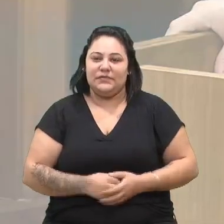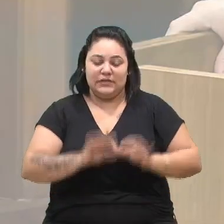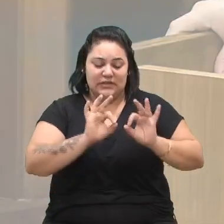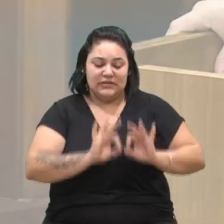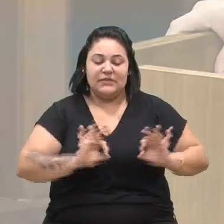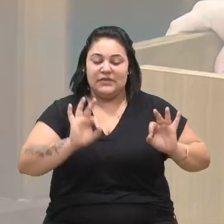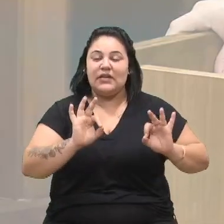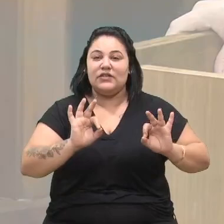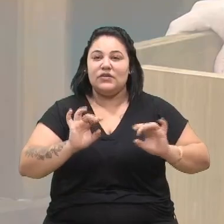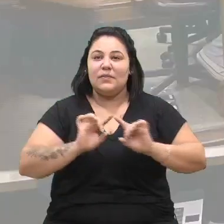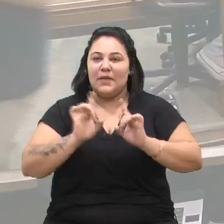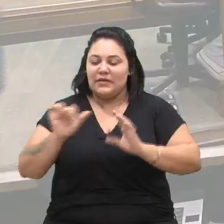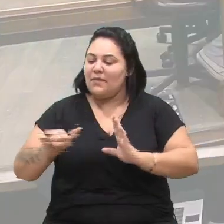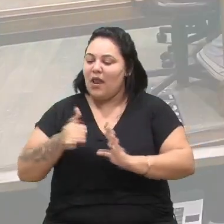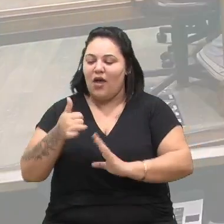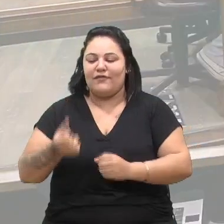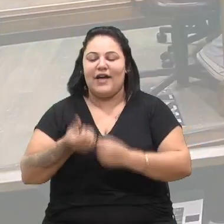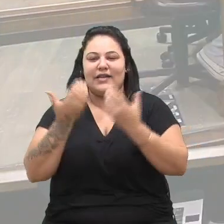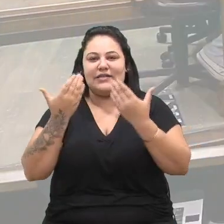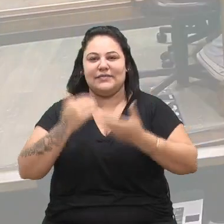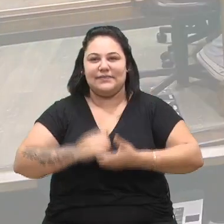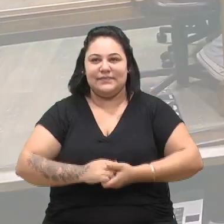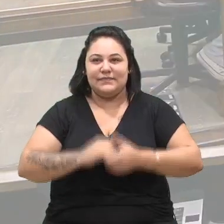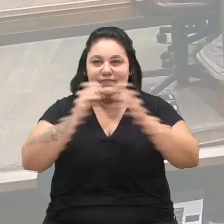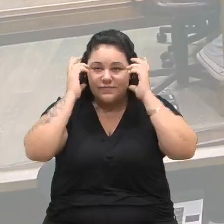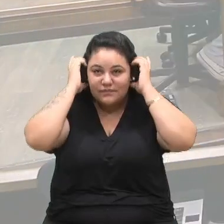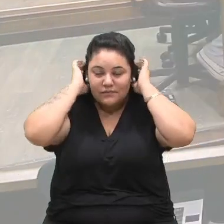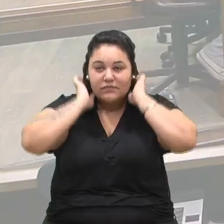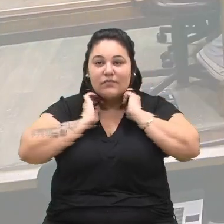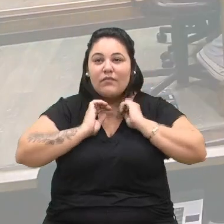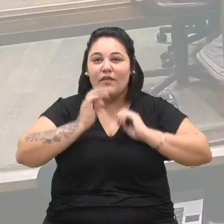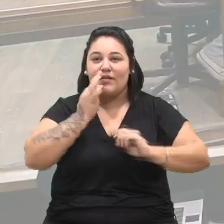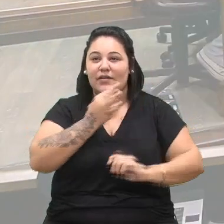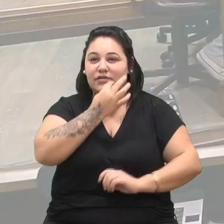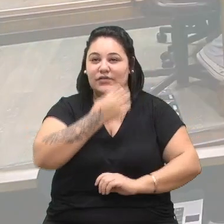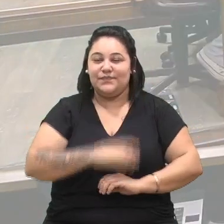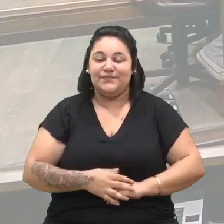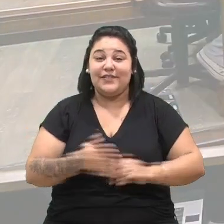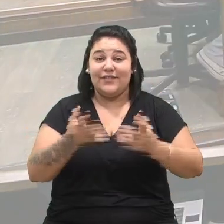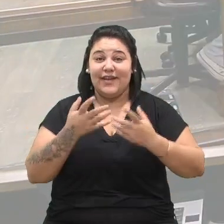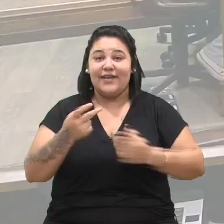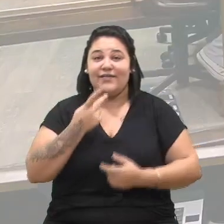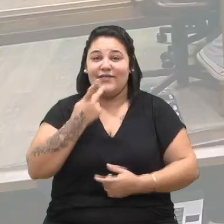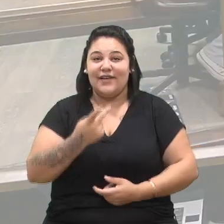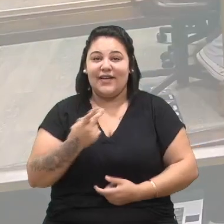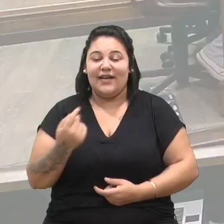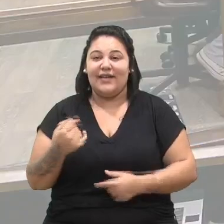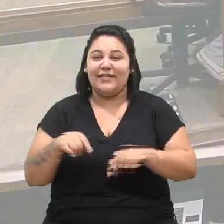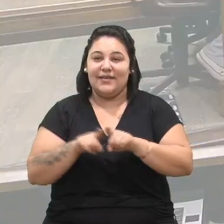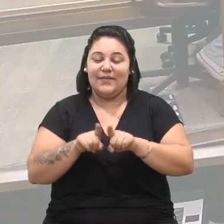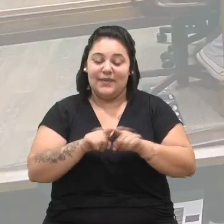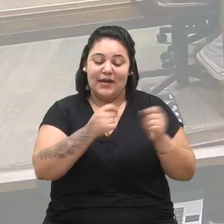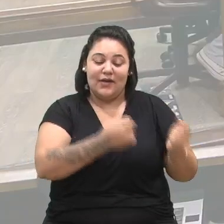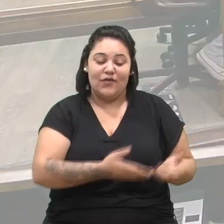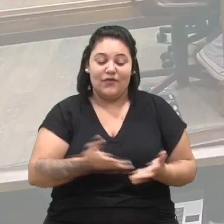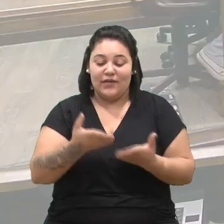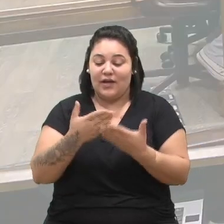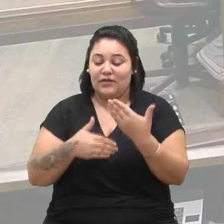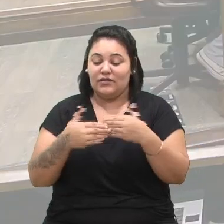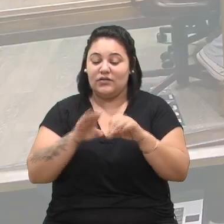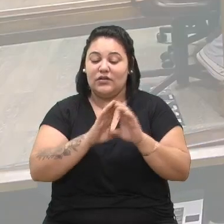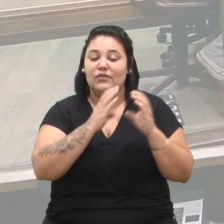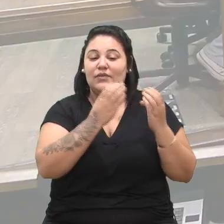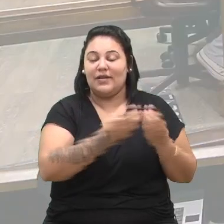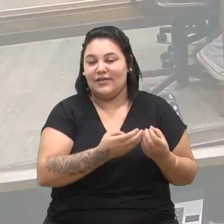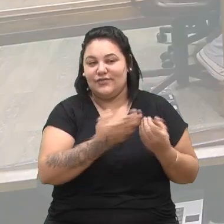melhor momento. Isso é a parte, vereador. Obrigada, vereador Rafael. Aqui eu quero salientar também, né, e convidar toda a comunidade. O